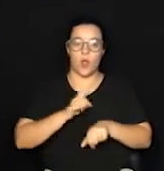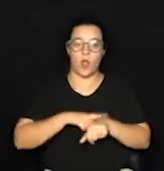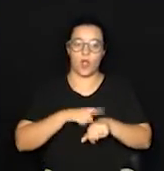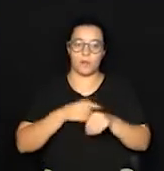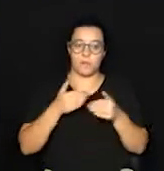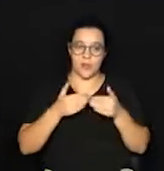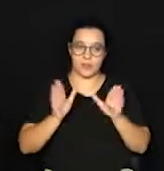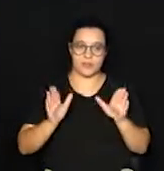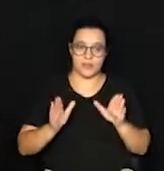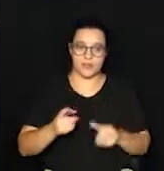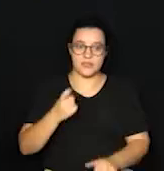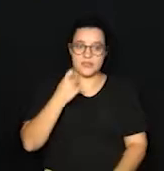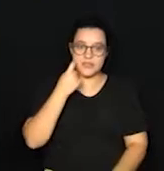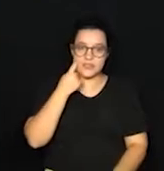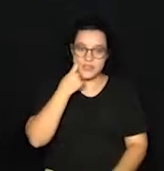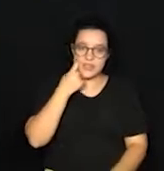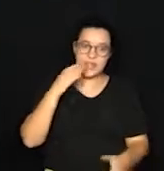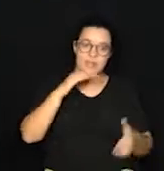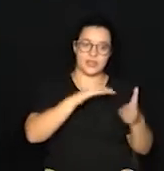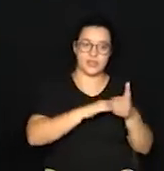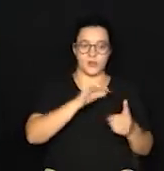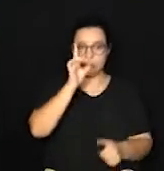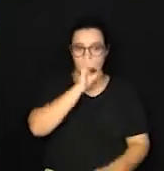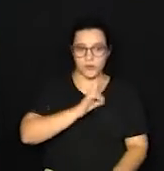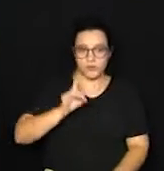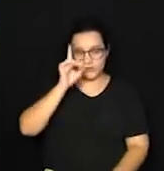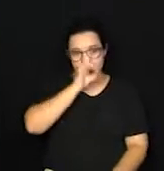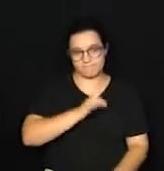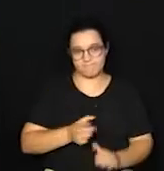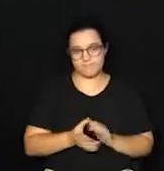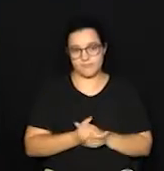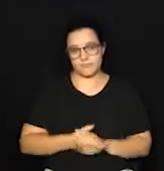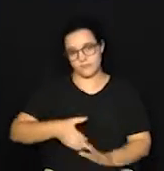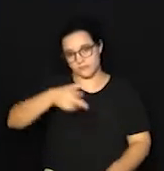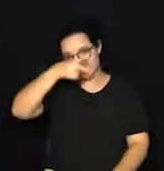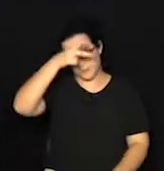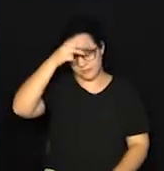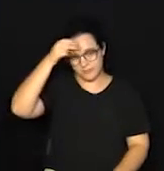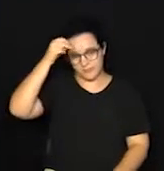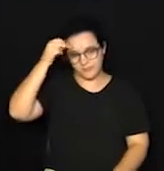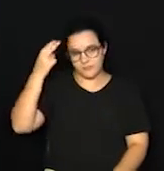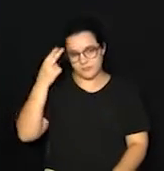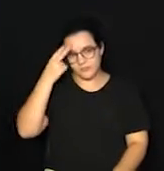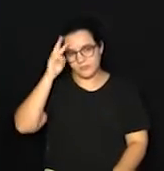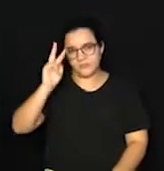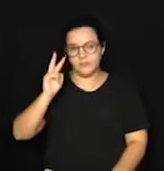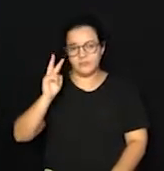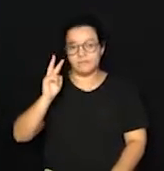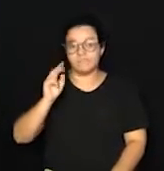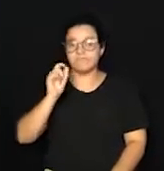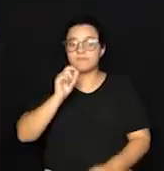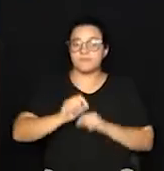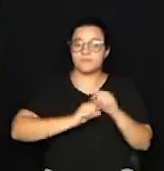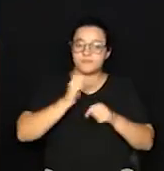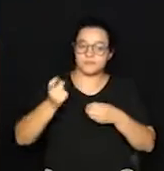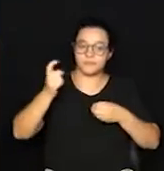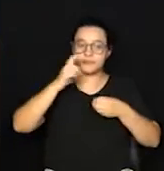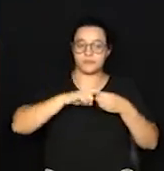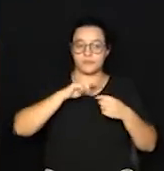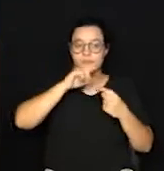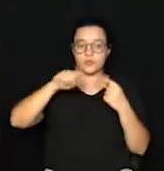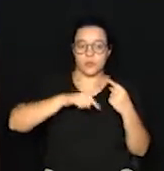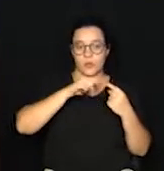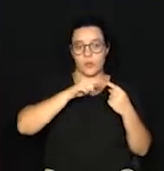apenas de sexta a domingo. E a Prefeitura ressalta ainda que essa volta volta vai também acontecer de acordo